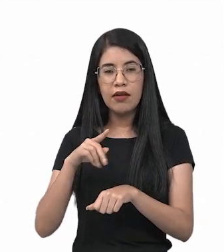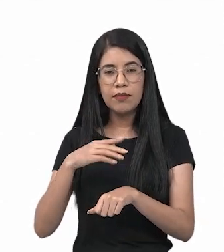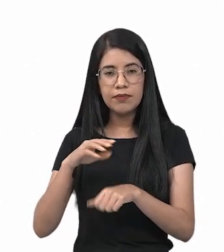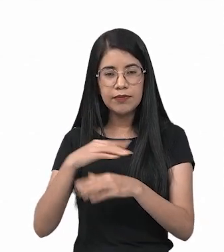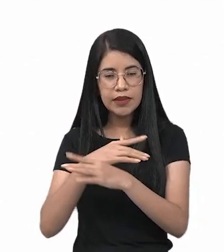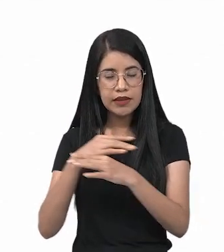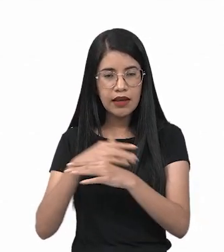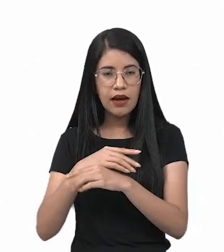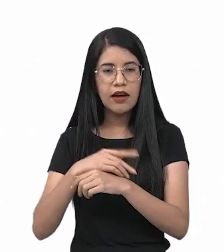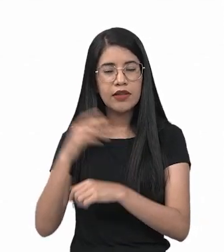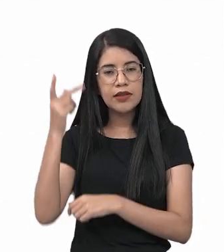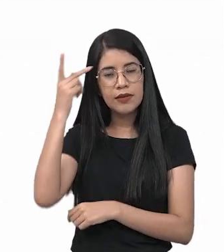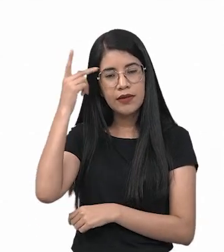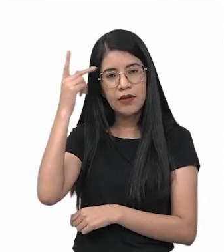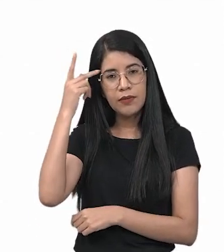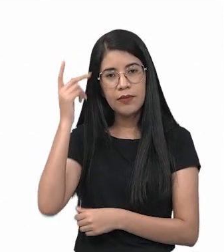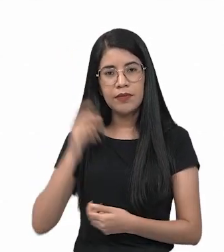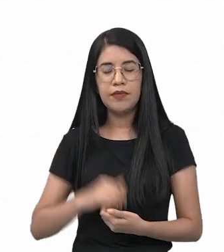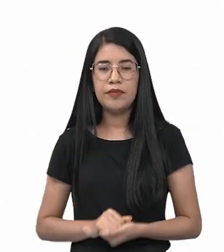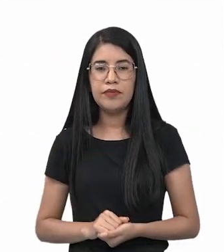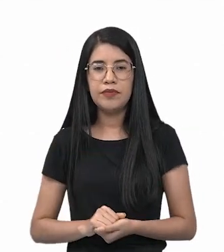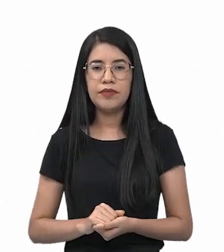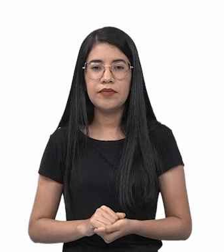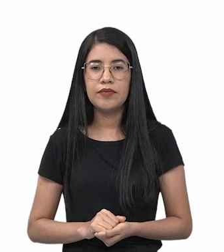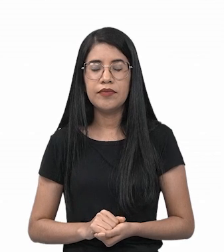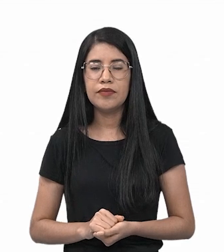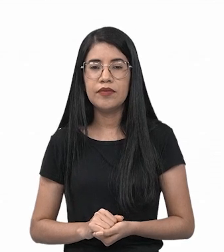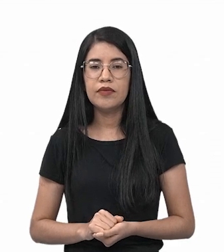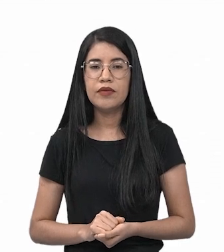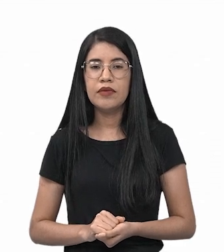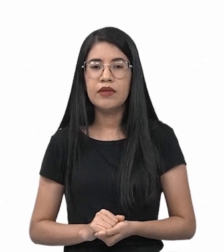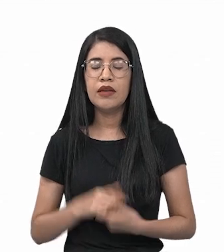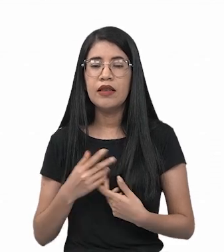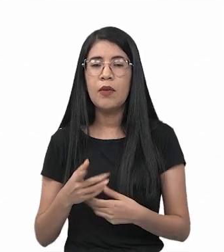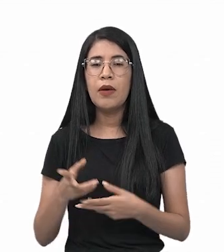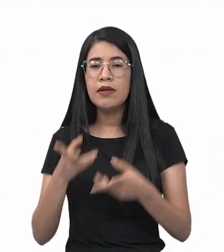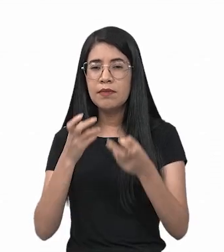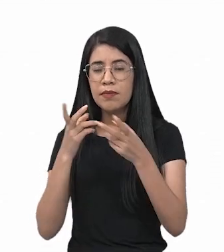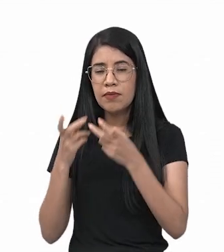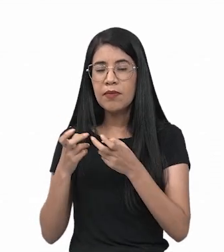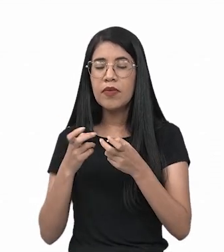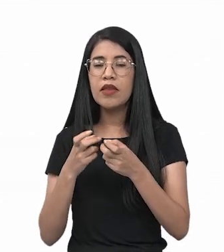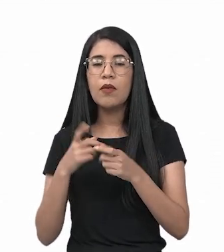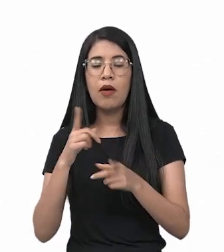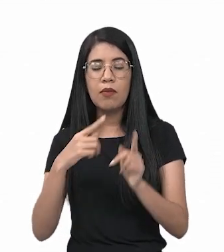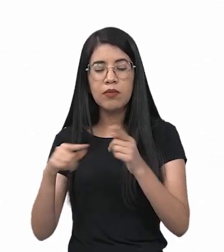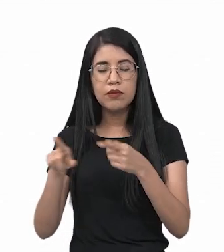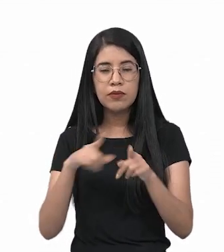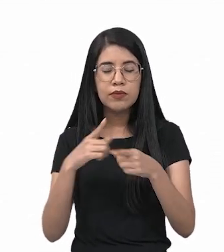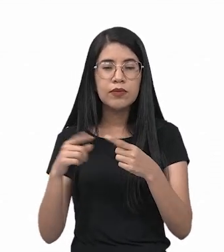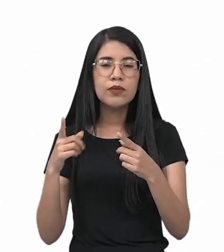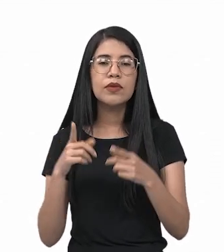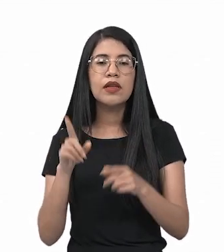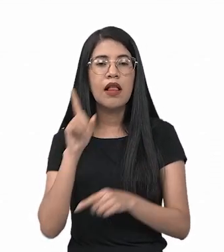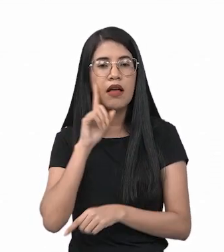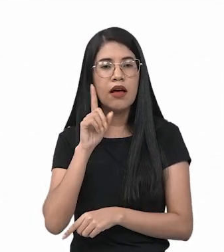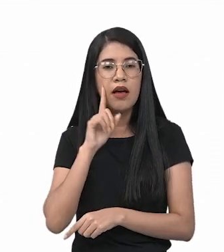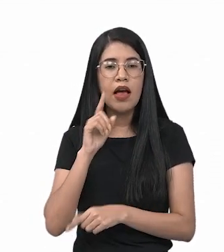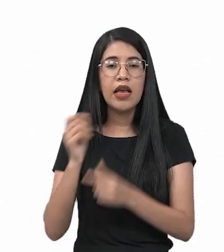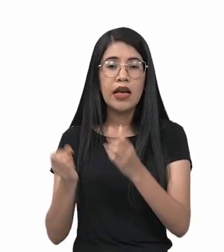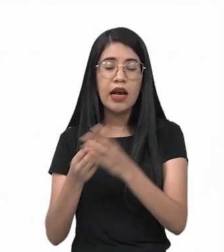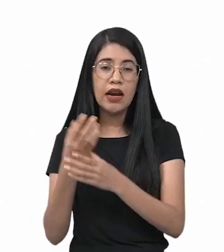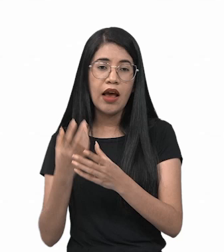Estação São Bento, em São Paulo. Eles escutavam as músicas americanas e criavam